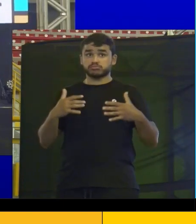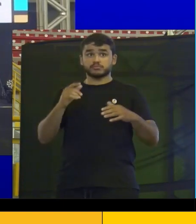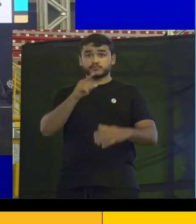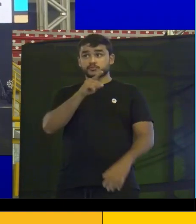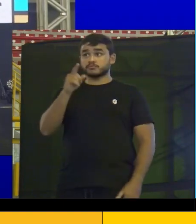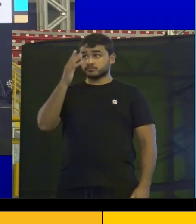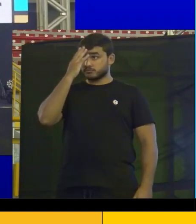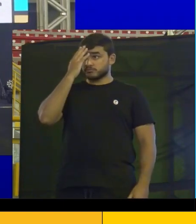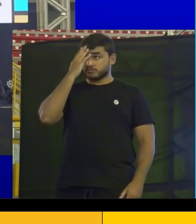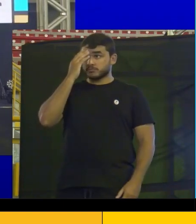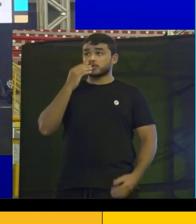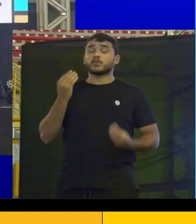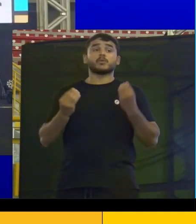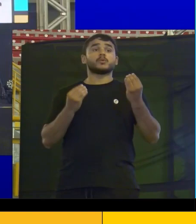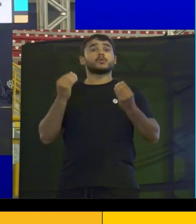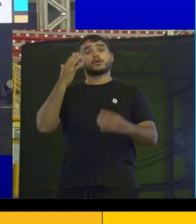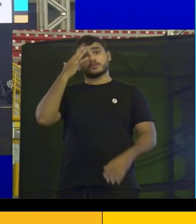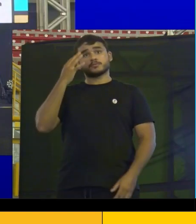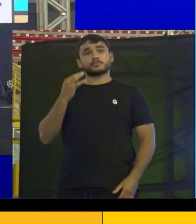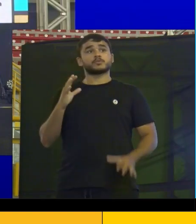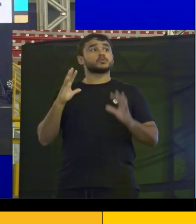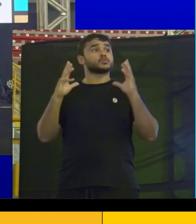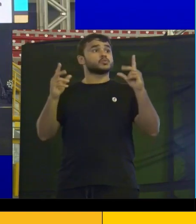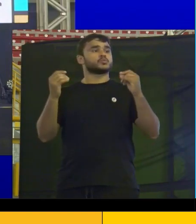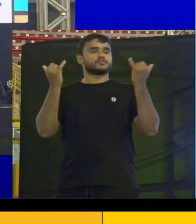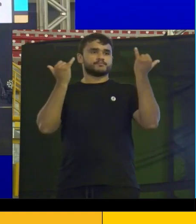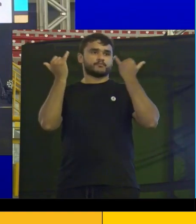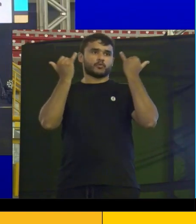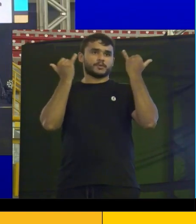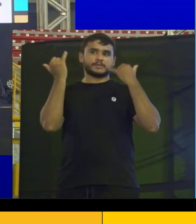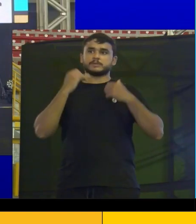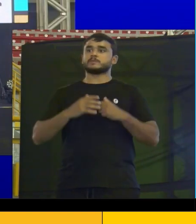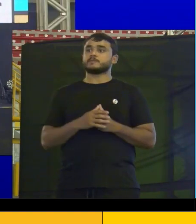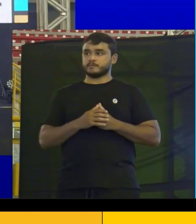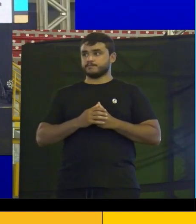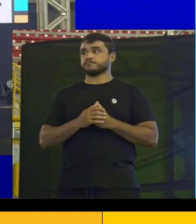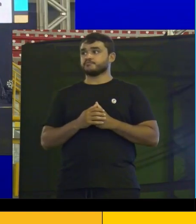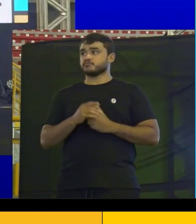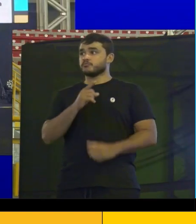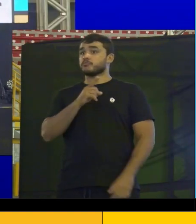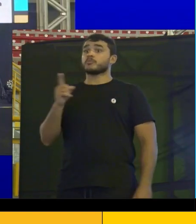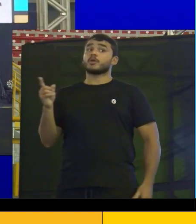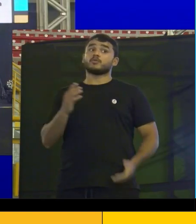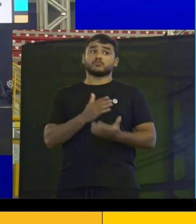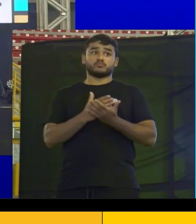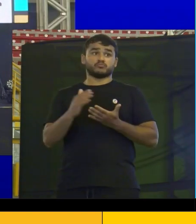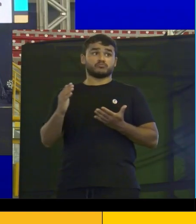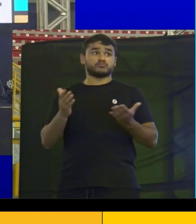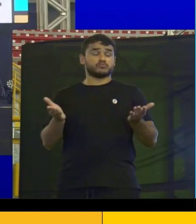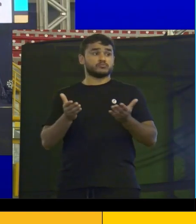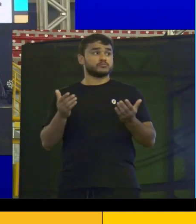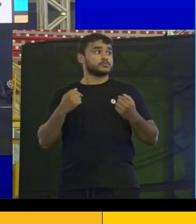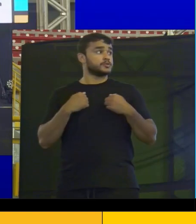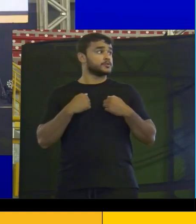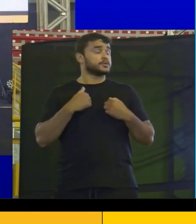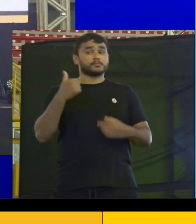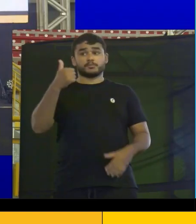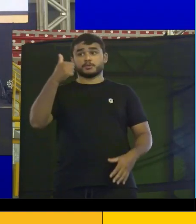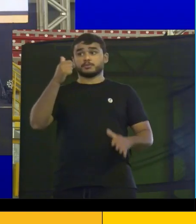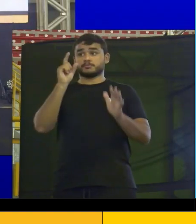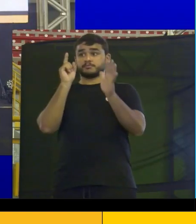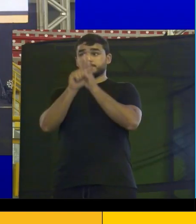possível para que vocês compreendam todas as informações, tá bom? E eu vou iniciar a minha primeira